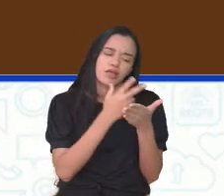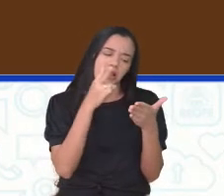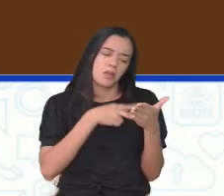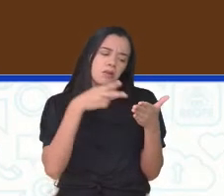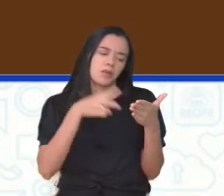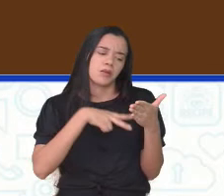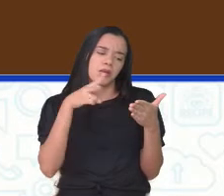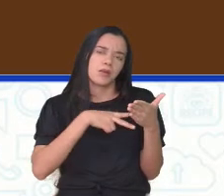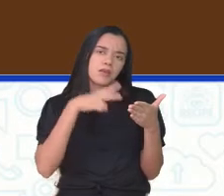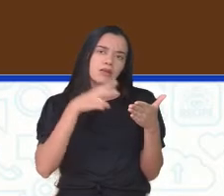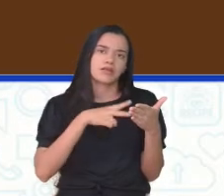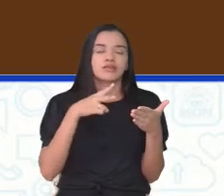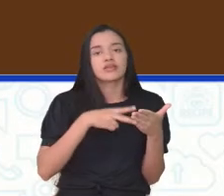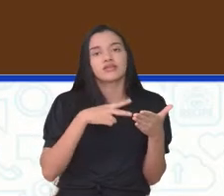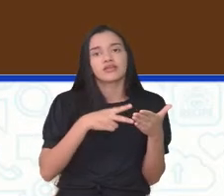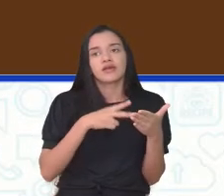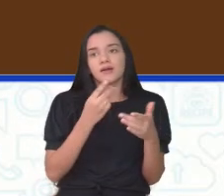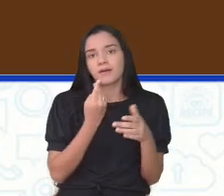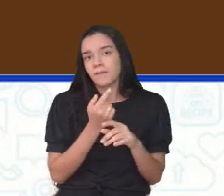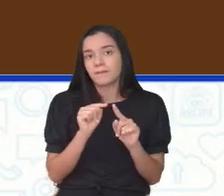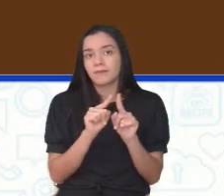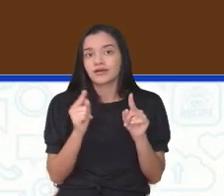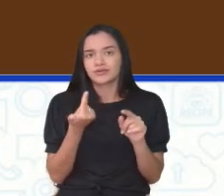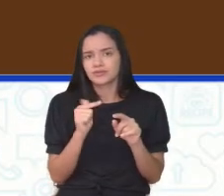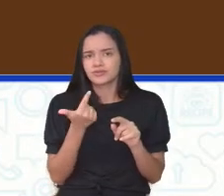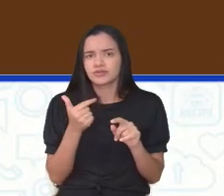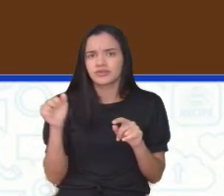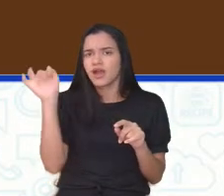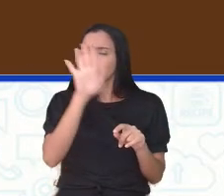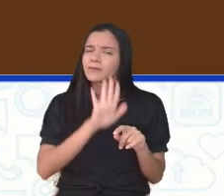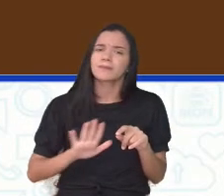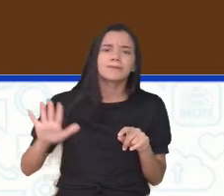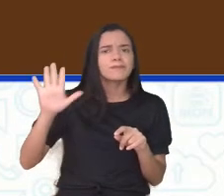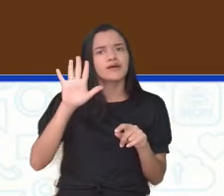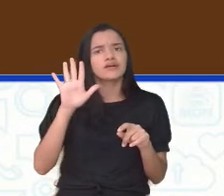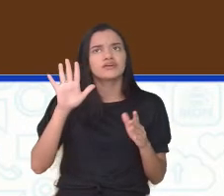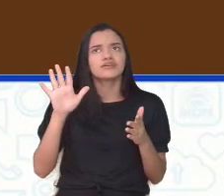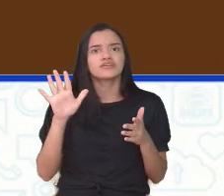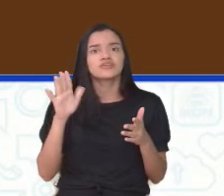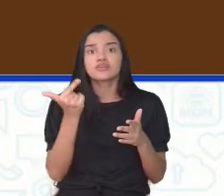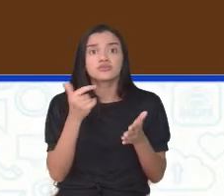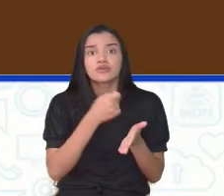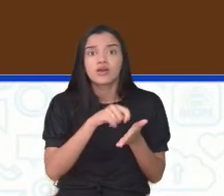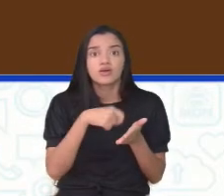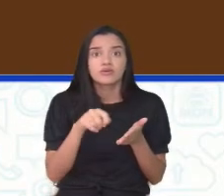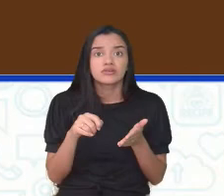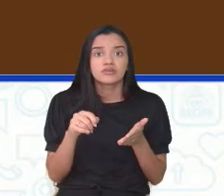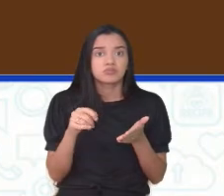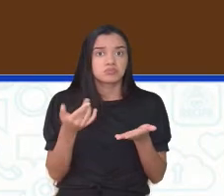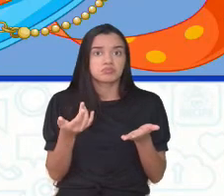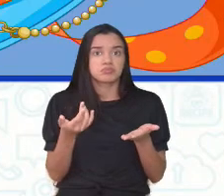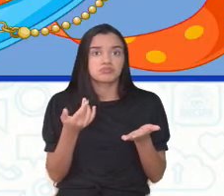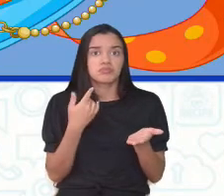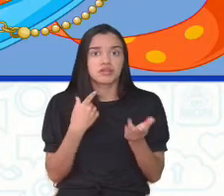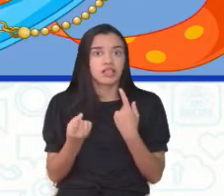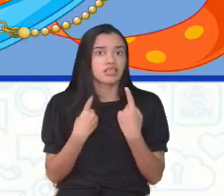havia figuras ou diálogos nele. E para que serve um livro? Pensou Alice, sem figuras nem